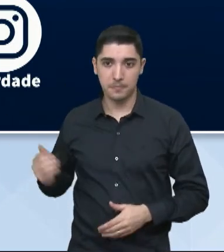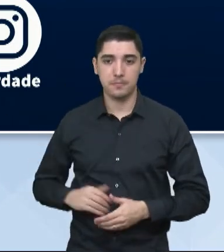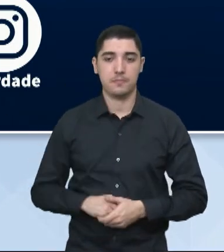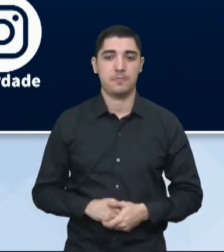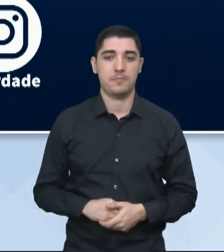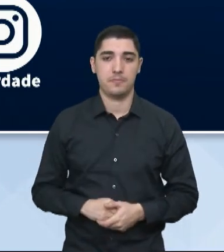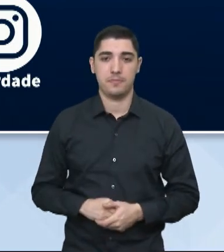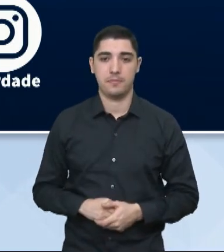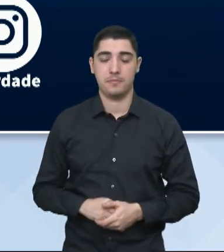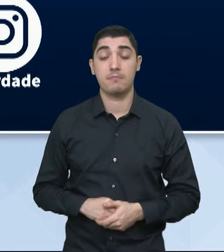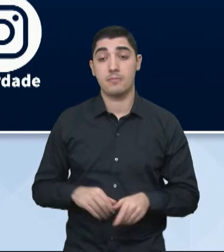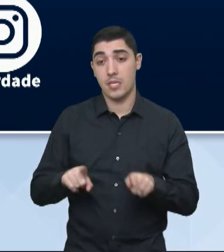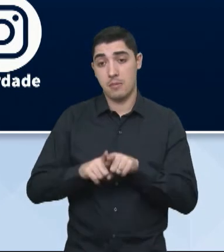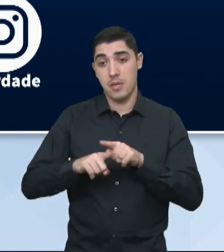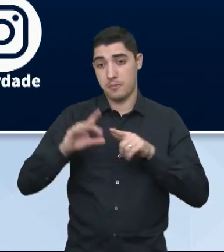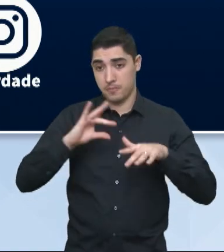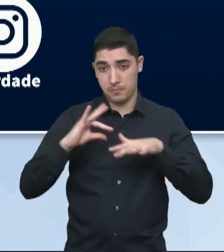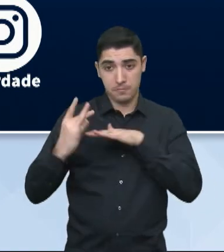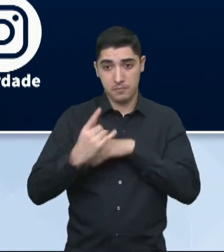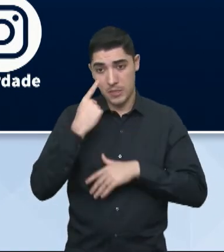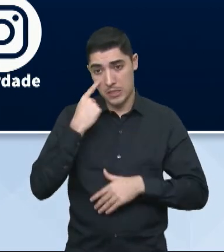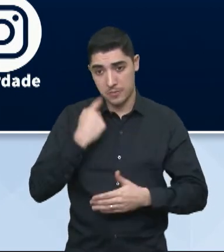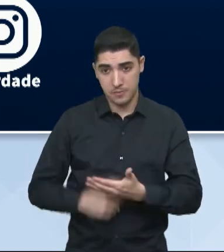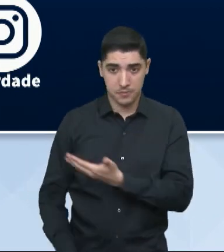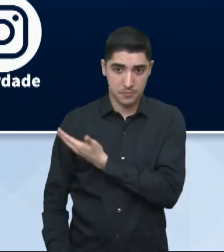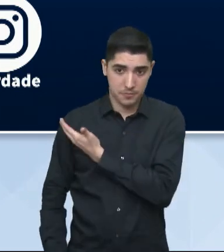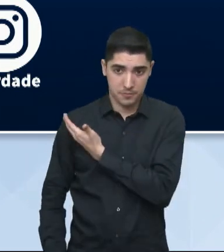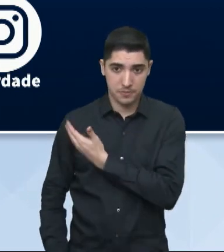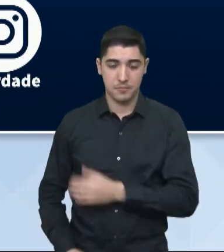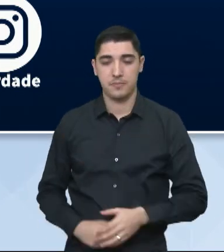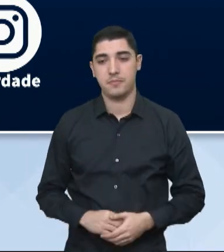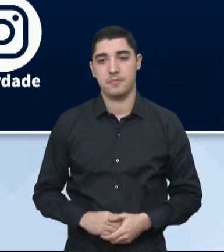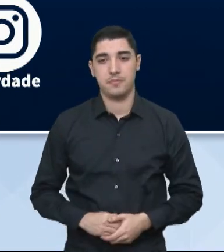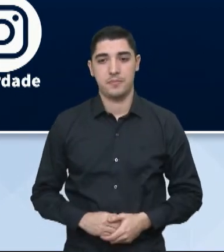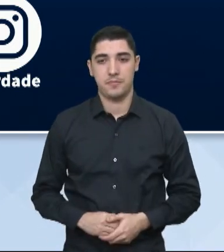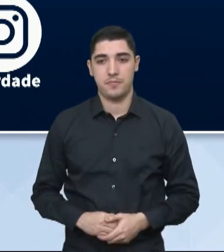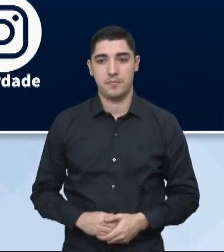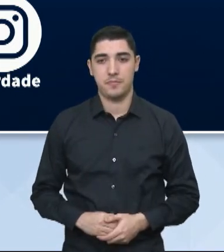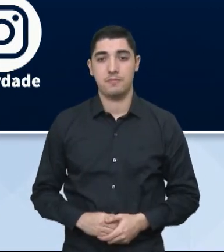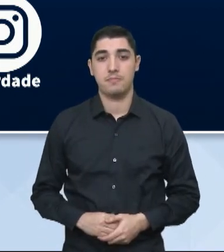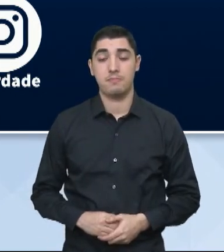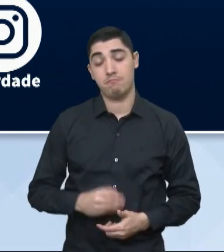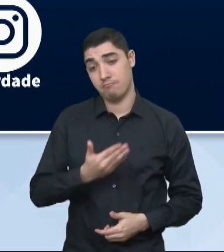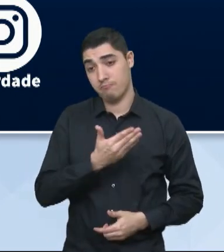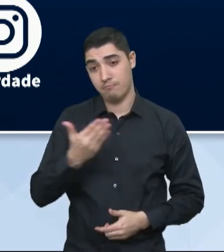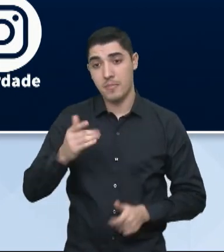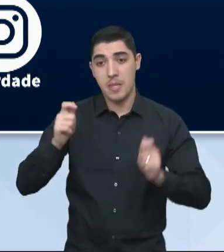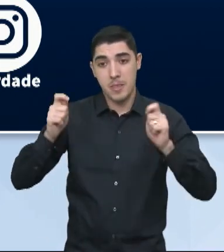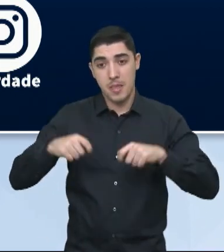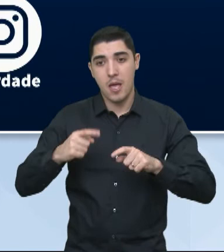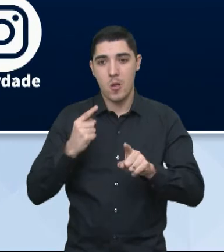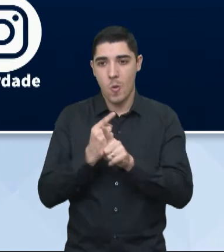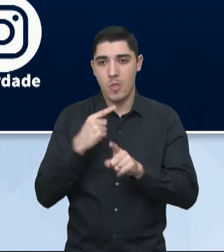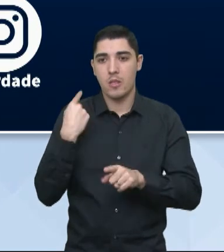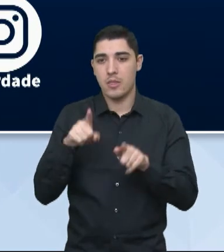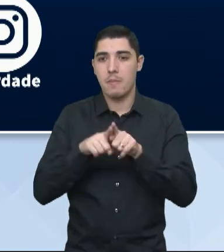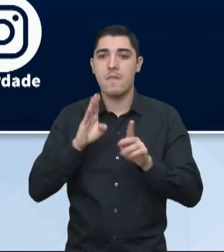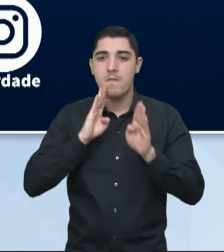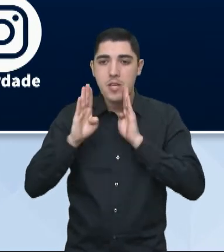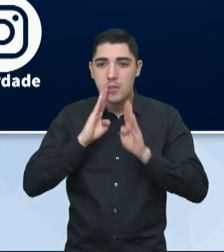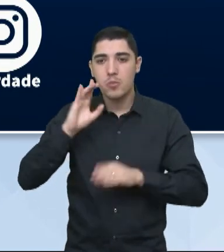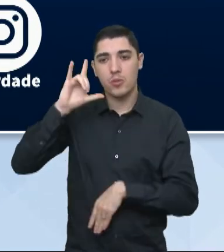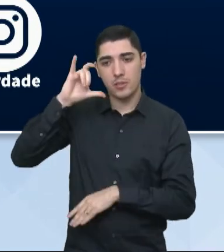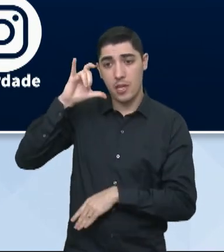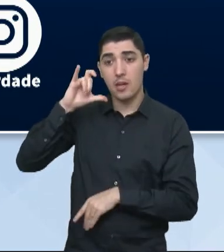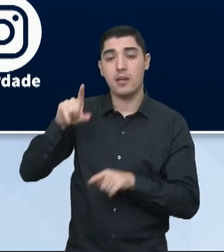3925-6700 e as nossas redes sociais, o @viradordeverdade e @RafaelPascucci. Vocês nos acham lá no Facebook, no Instagram,